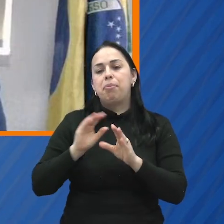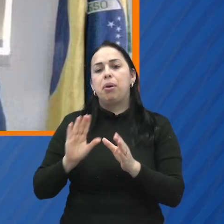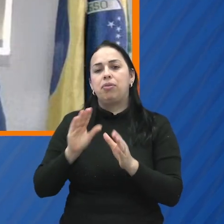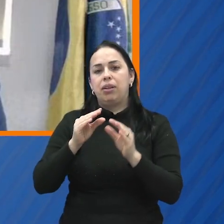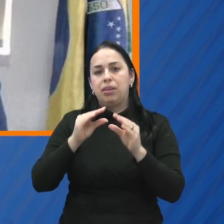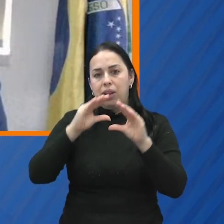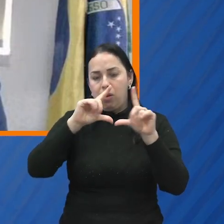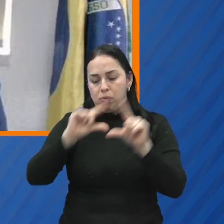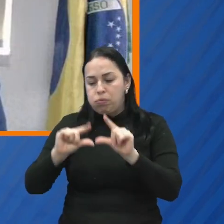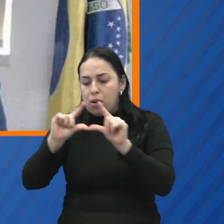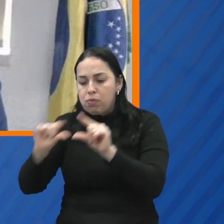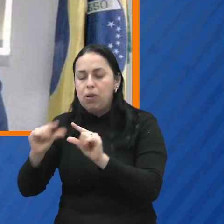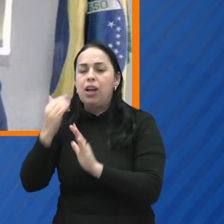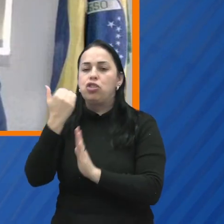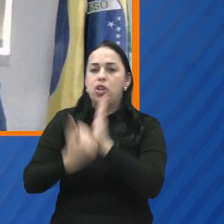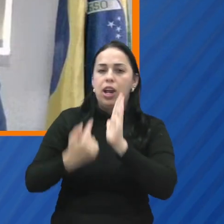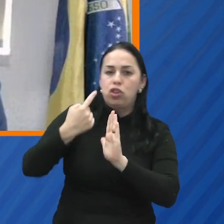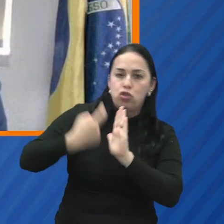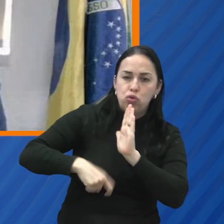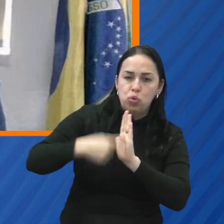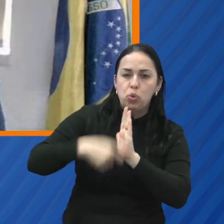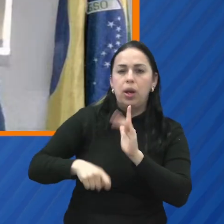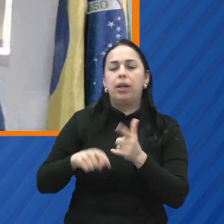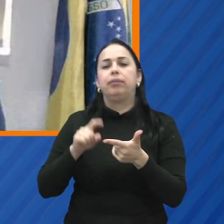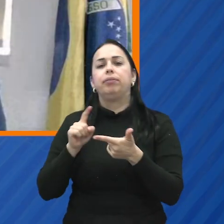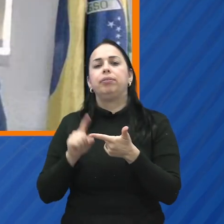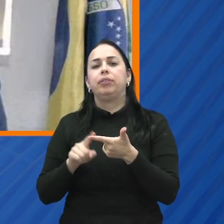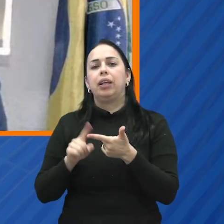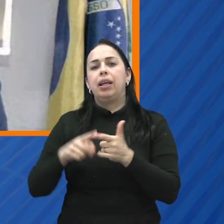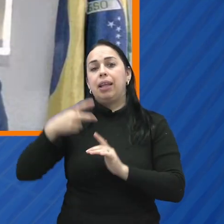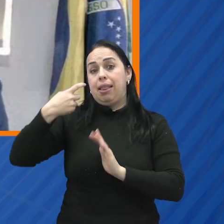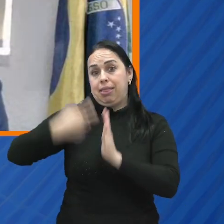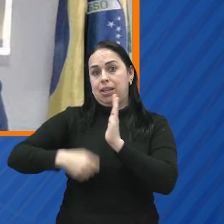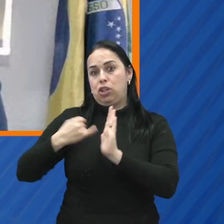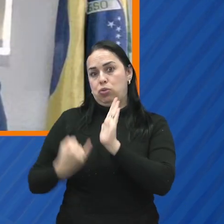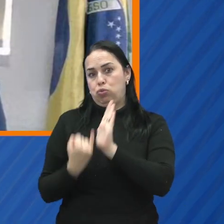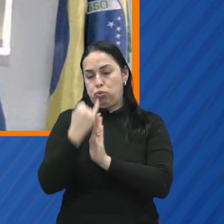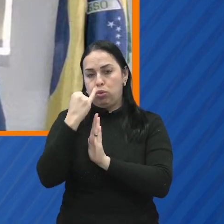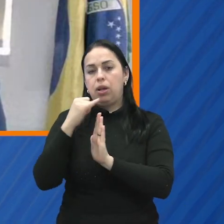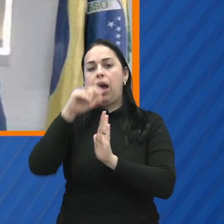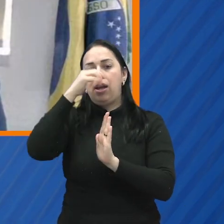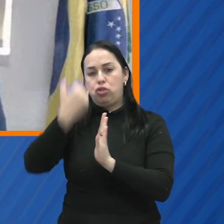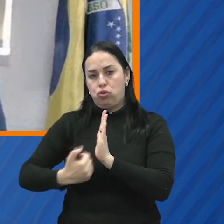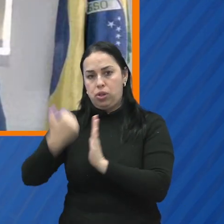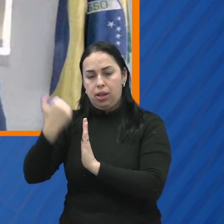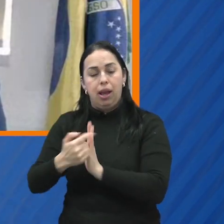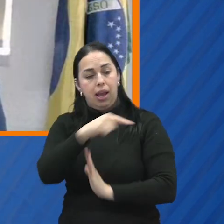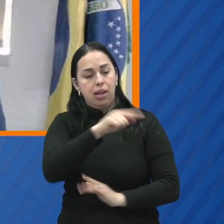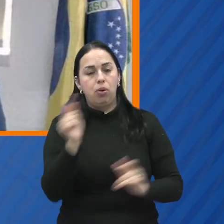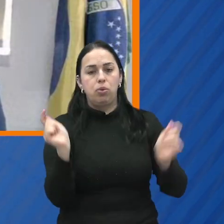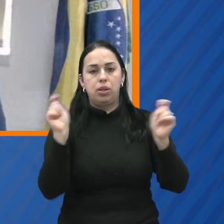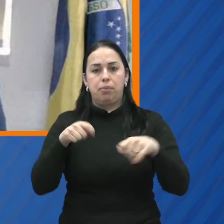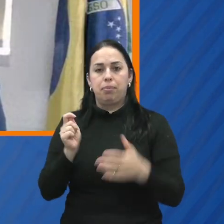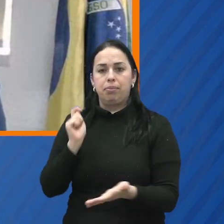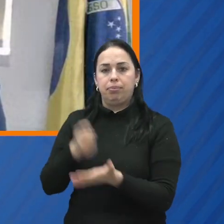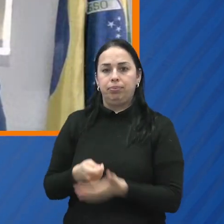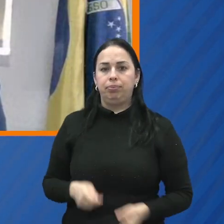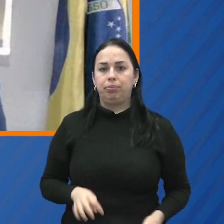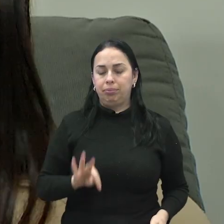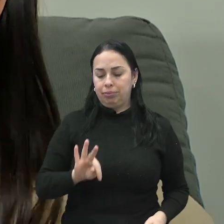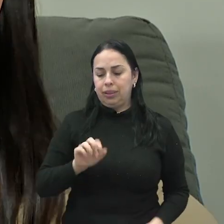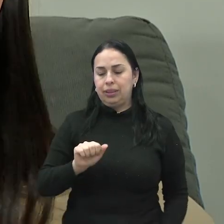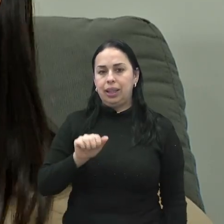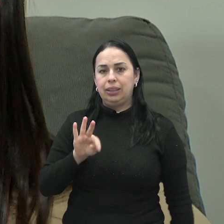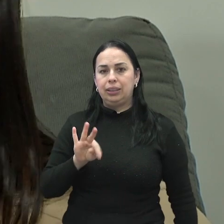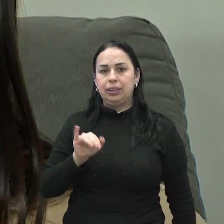em parcelas, com a retirada dos juros, da mora, para poder que seja efetuado esse valor devido ao